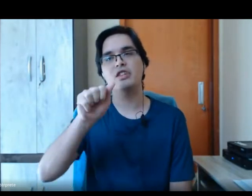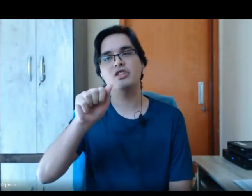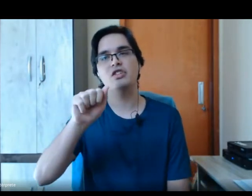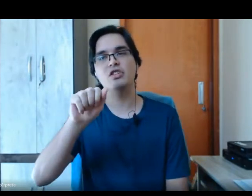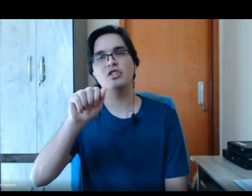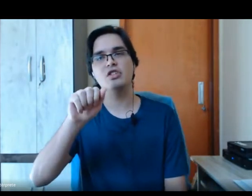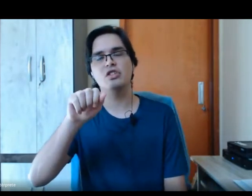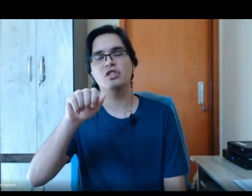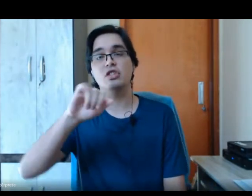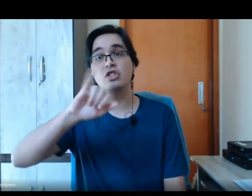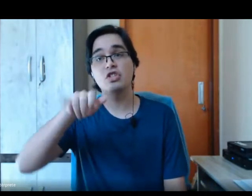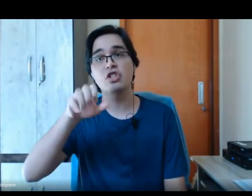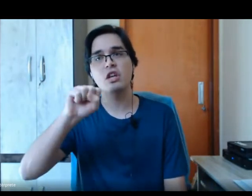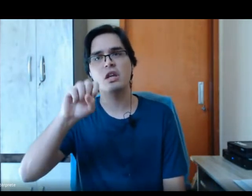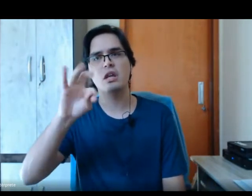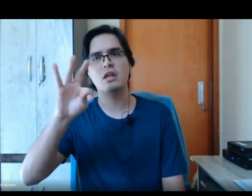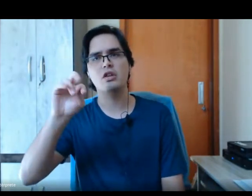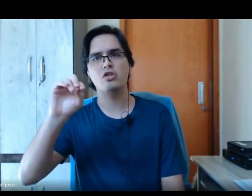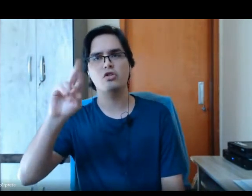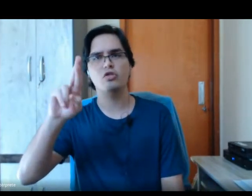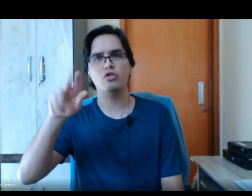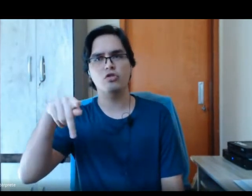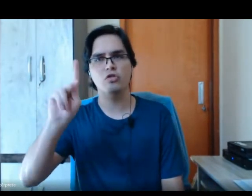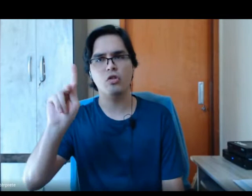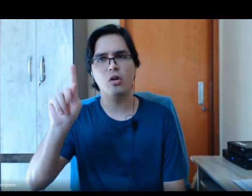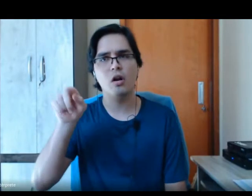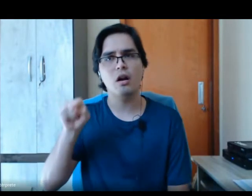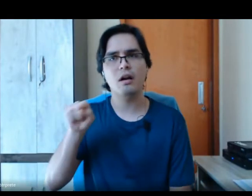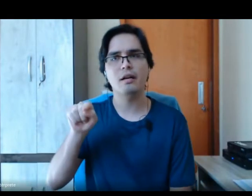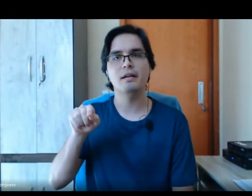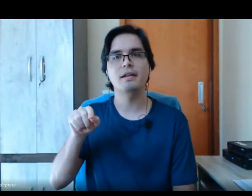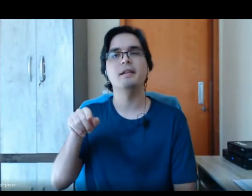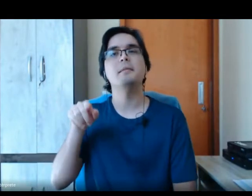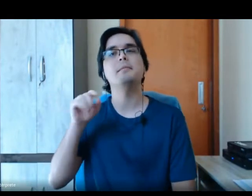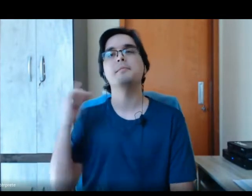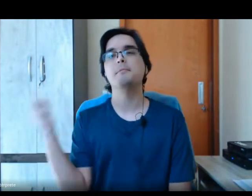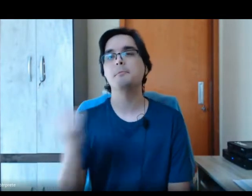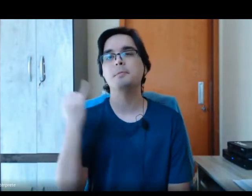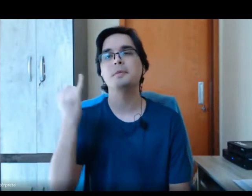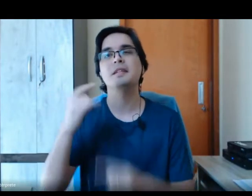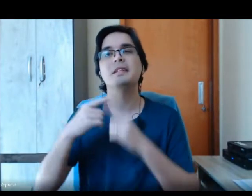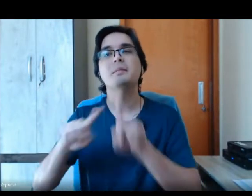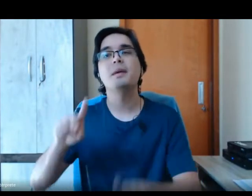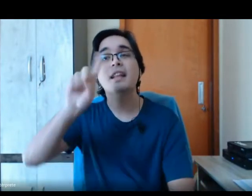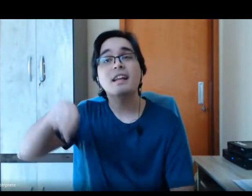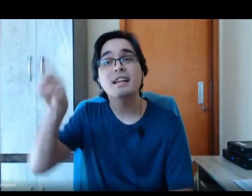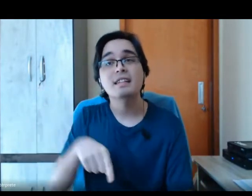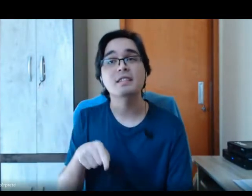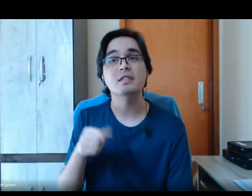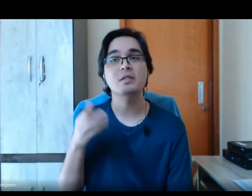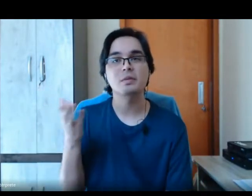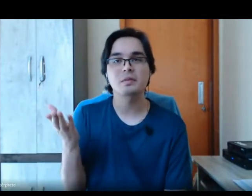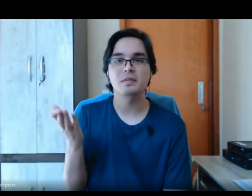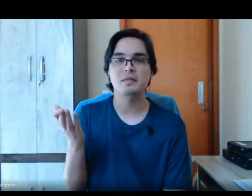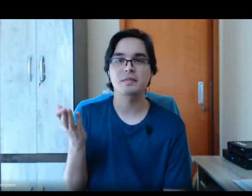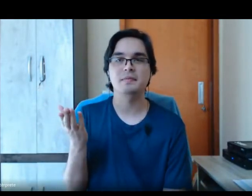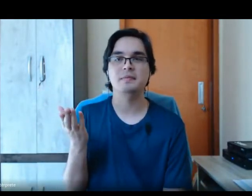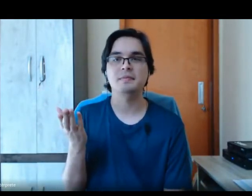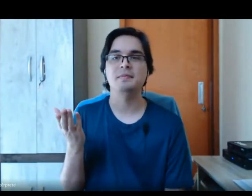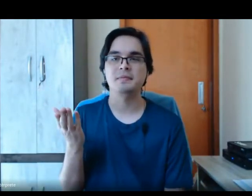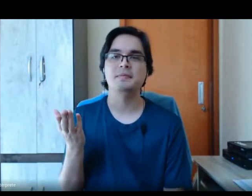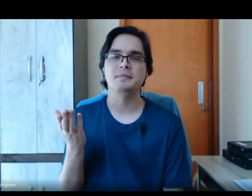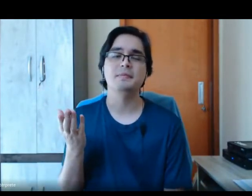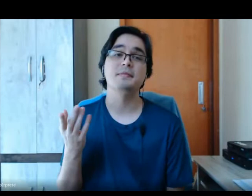eu tenho que pegar emprestado com colegas de outras universidades, entendeu? Pedir para me mandar, enfim, aí depois isso complica muito, eu acho, do ponto de vista